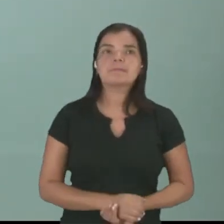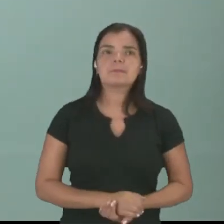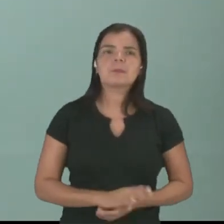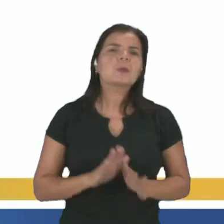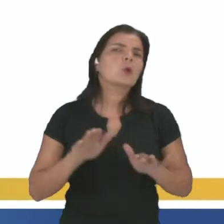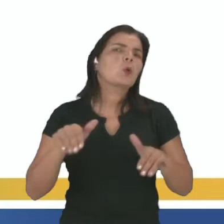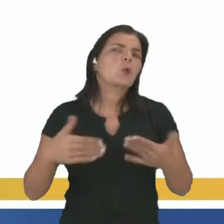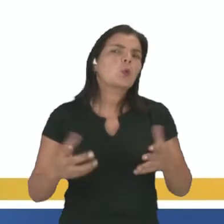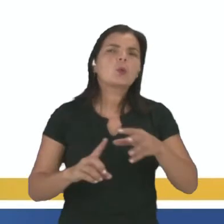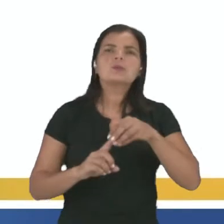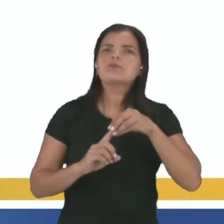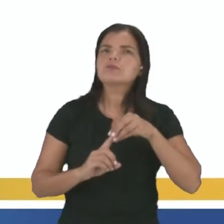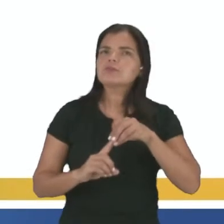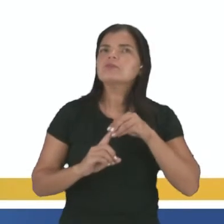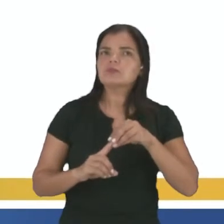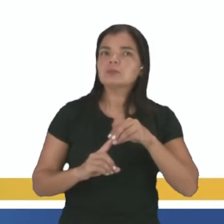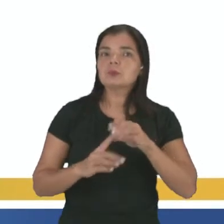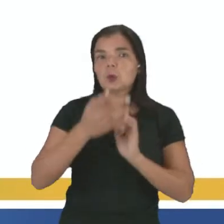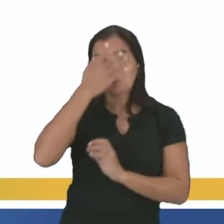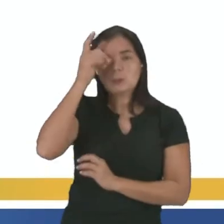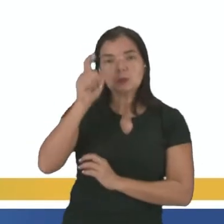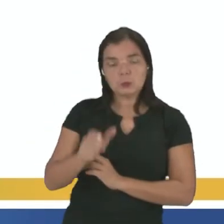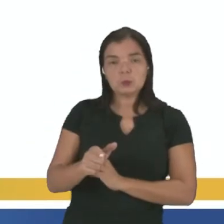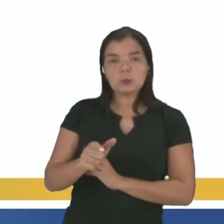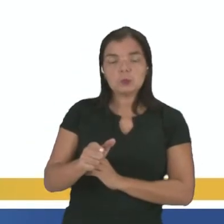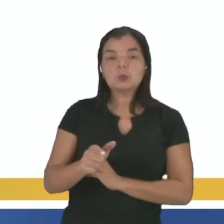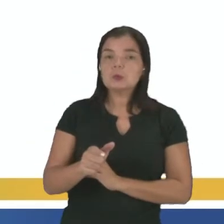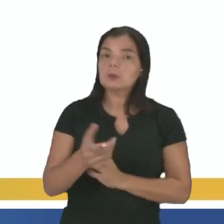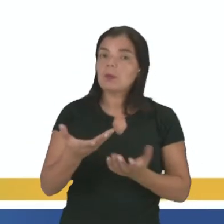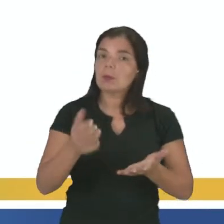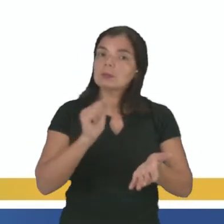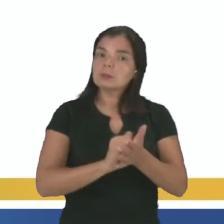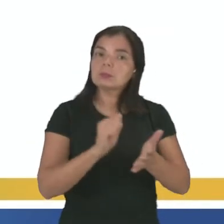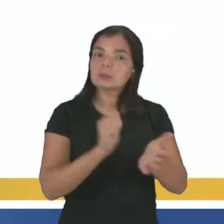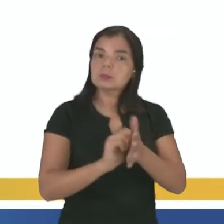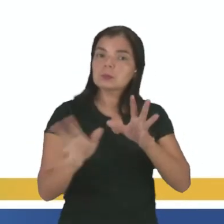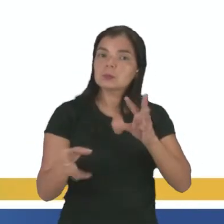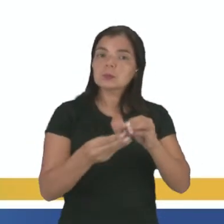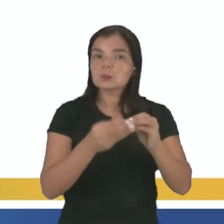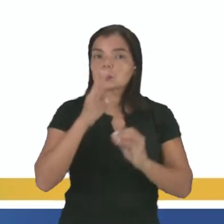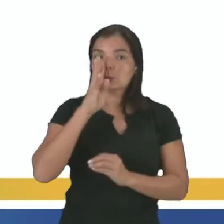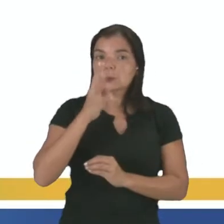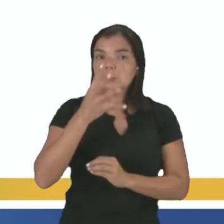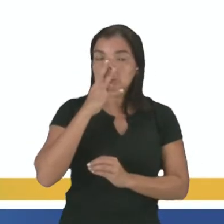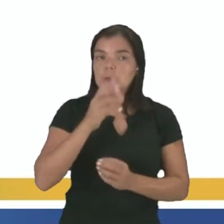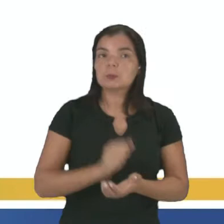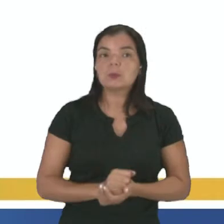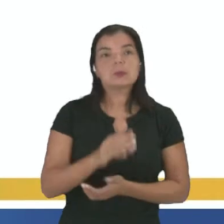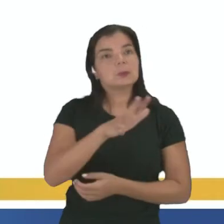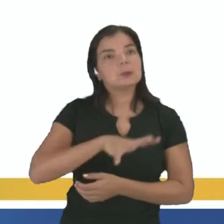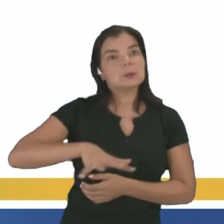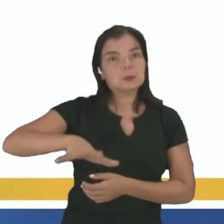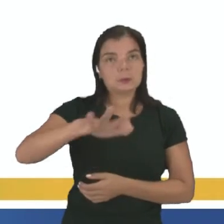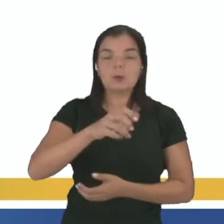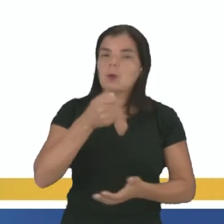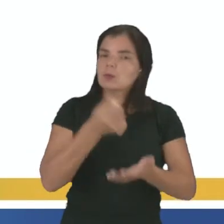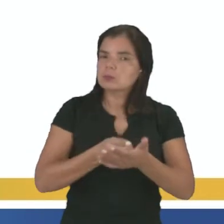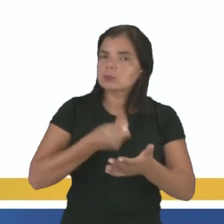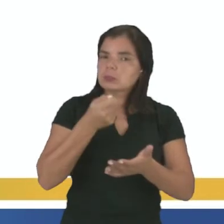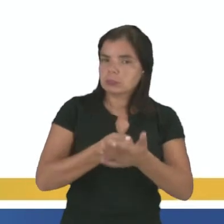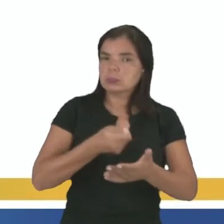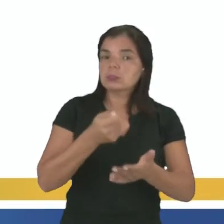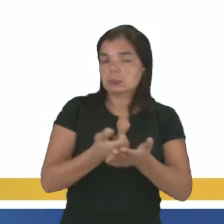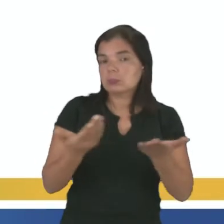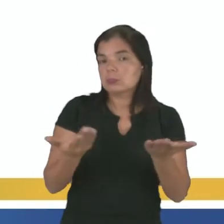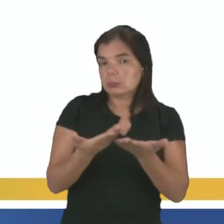qual é o grande objetivo quando o indivíduo se propõe a escrever um resumo crítico? Geralmente, ele é exigido, como eu